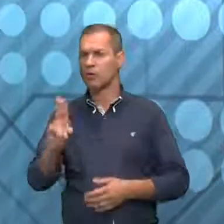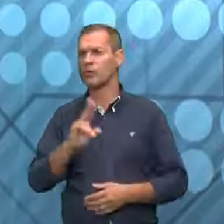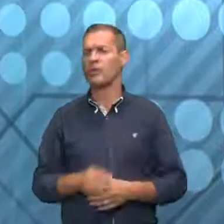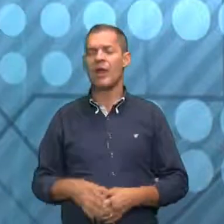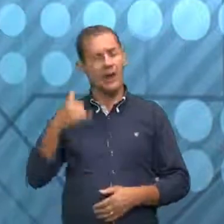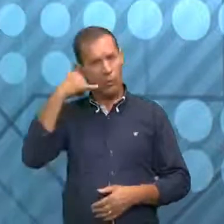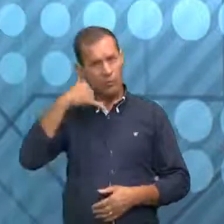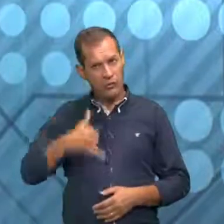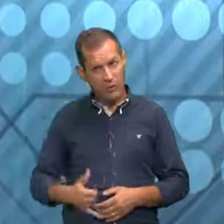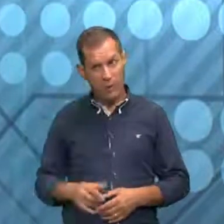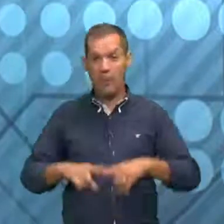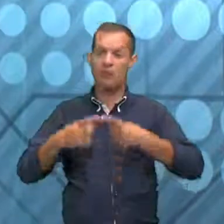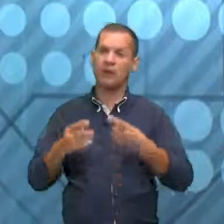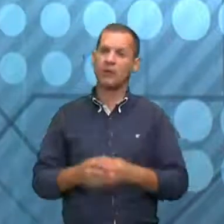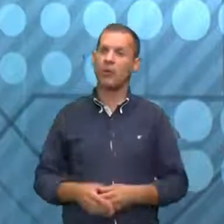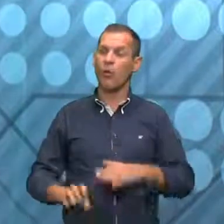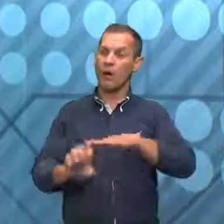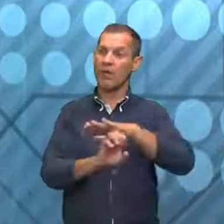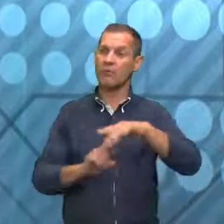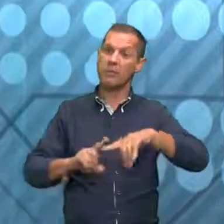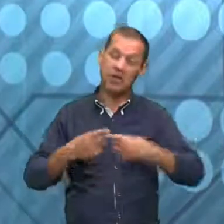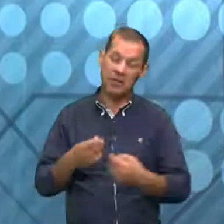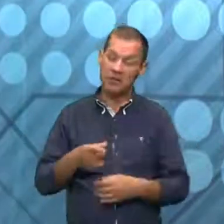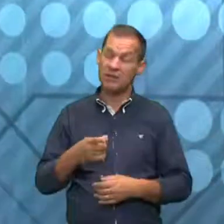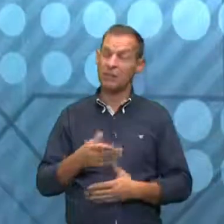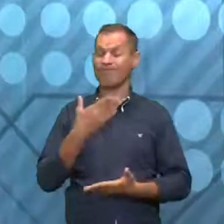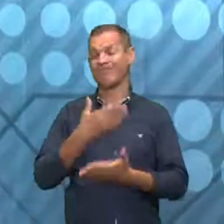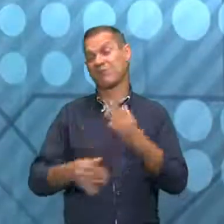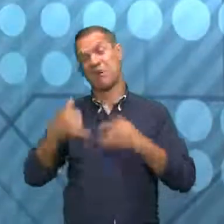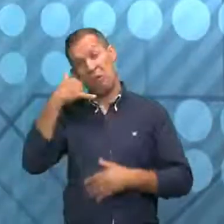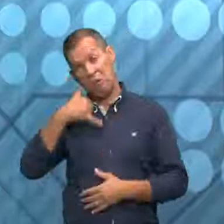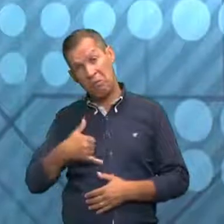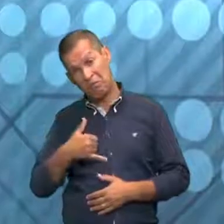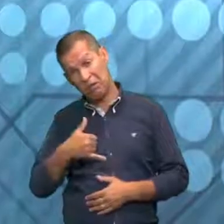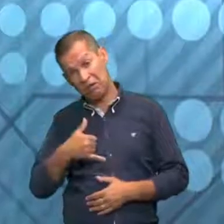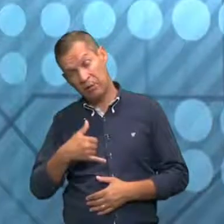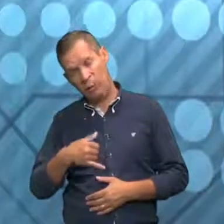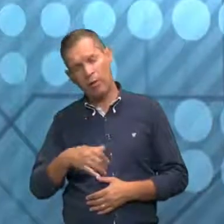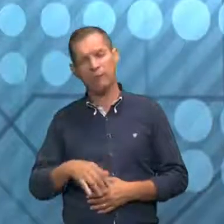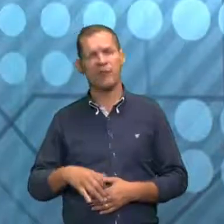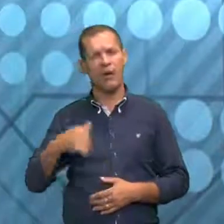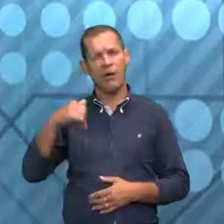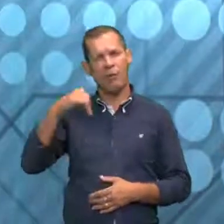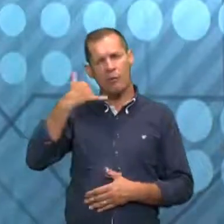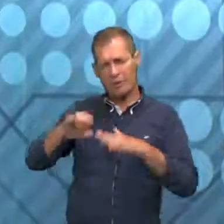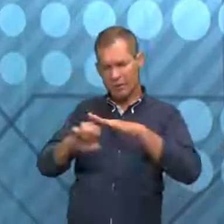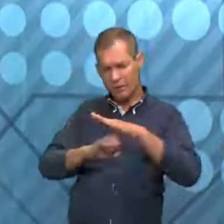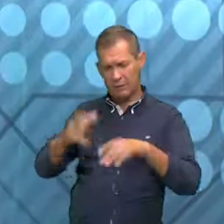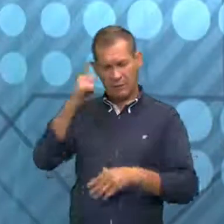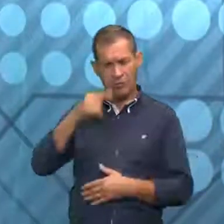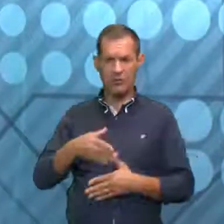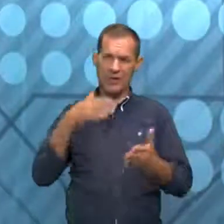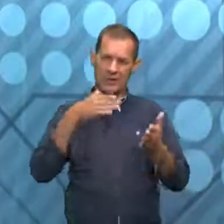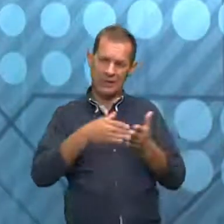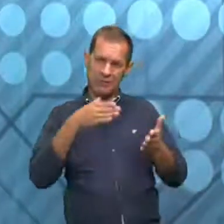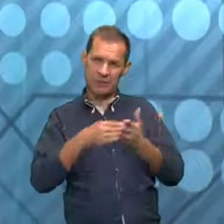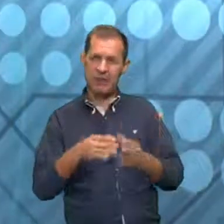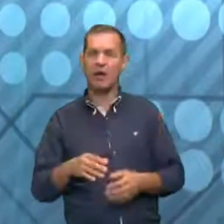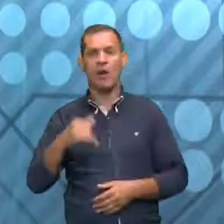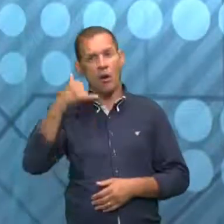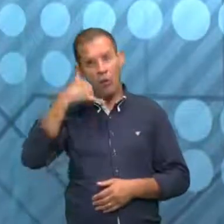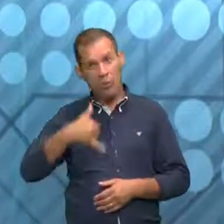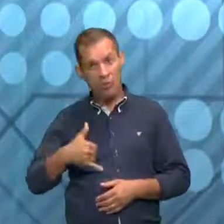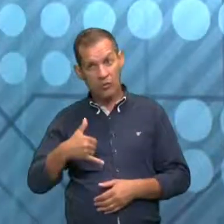aquele aparelho com aquela operadora. Ou então, se você perder o celular e você ligar para a operadora, eles conseguem bloquear o